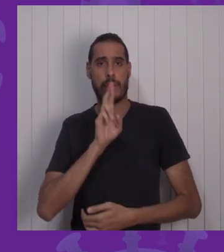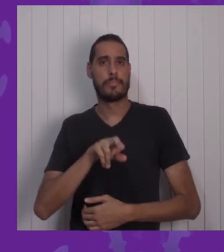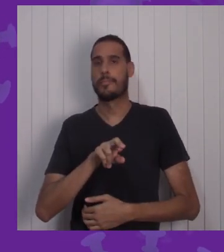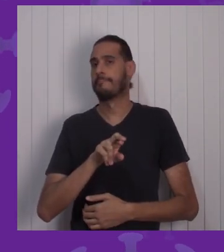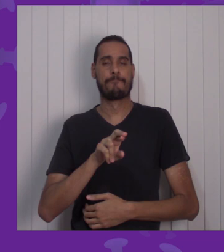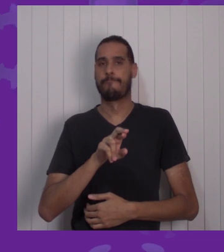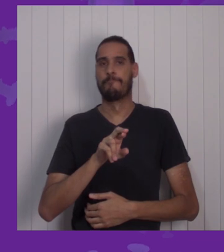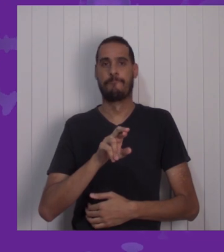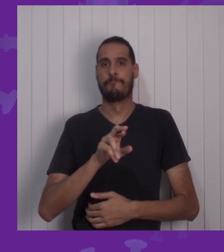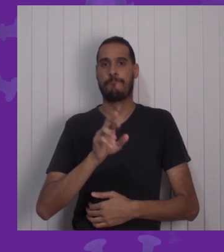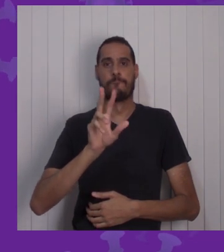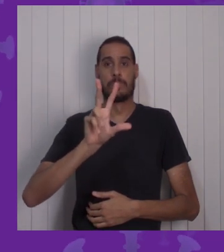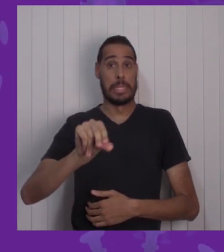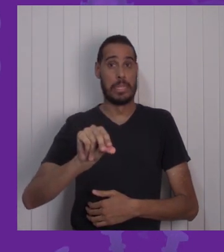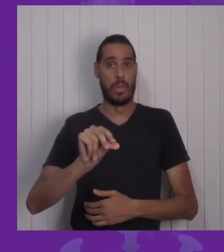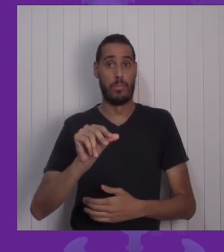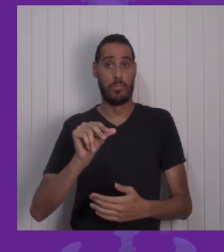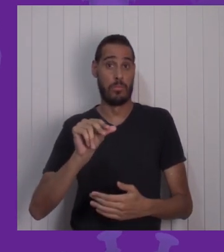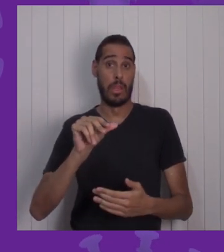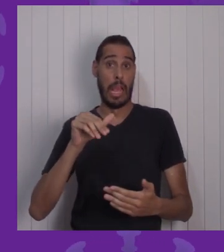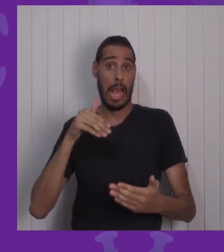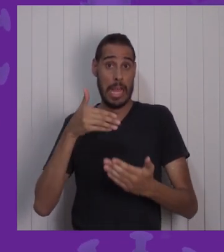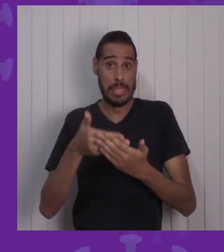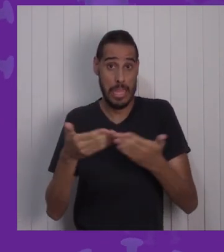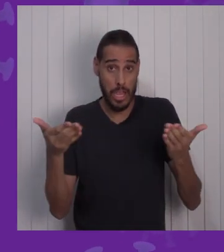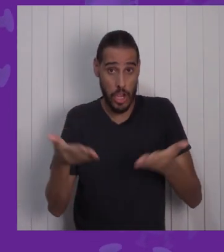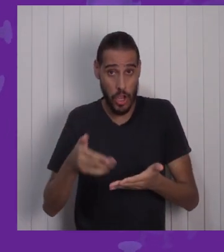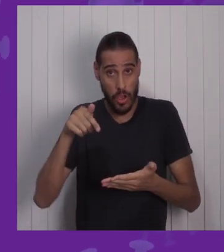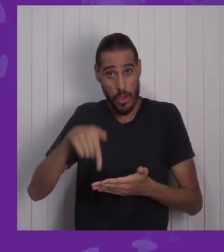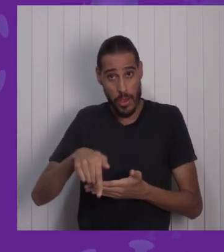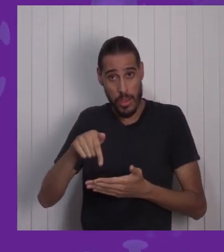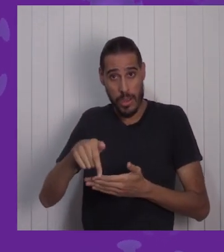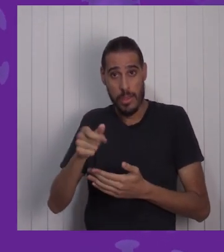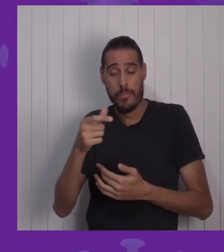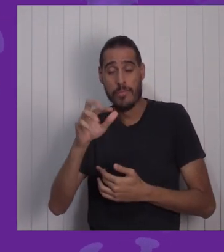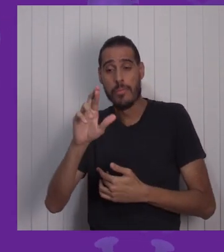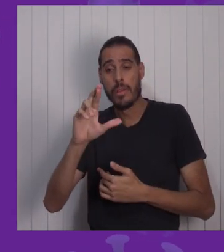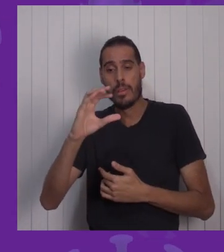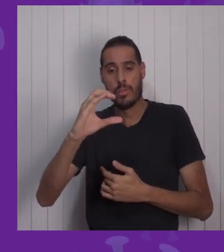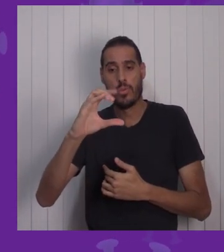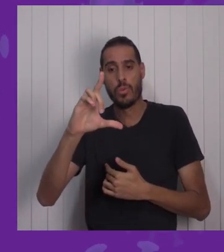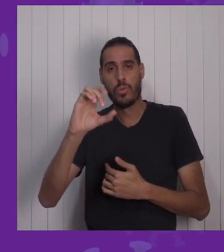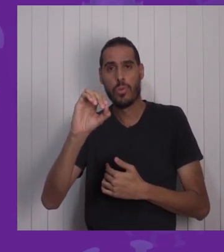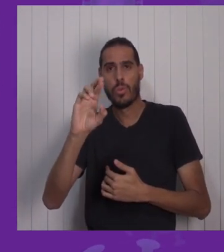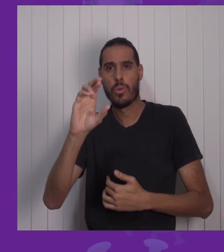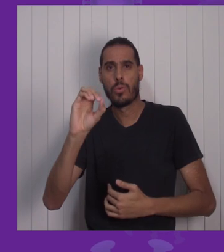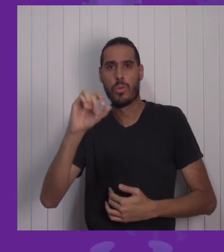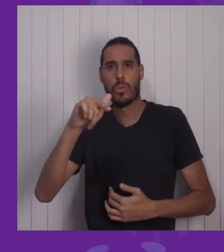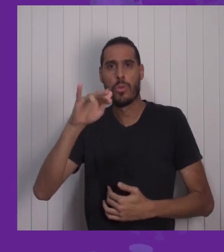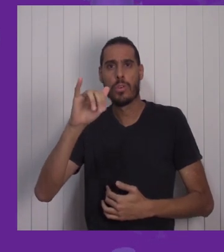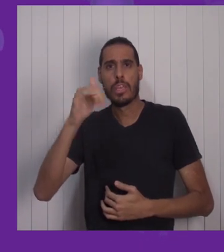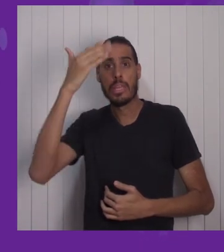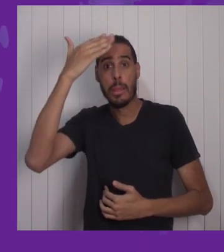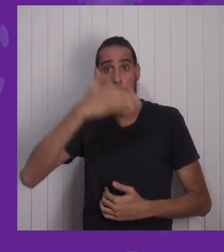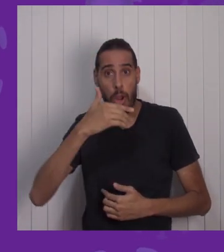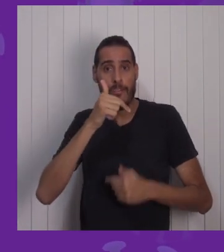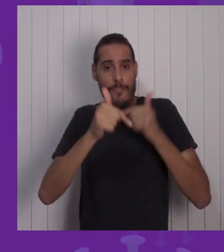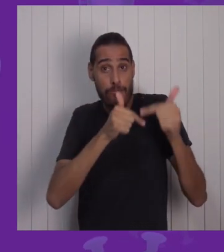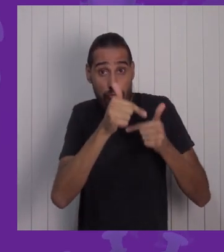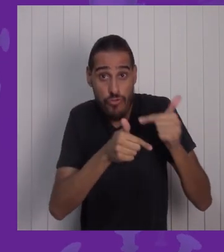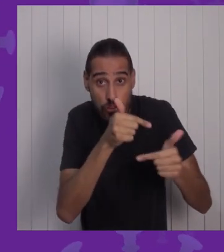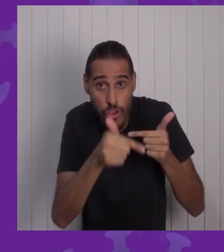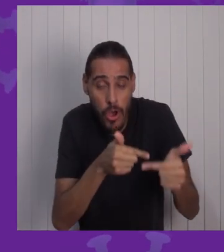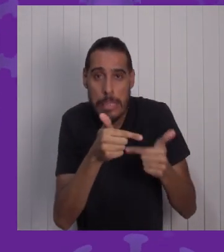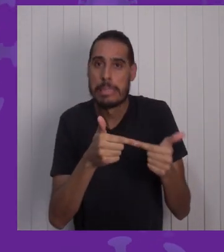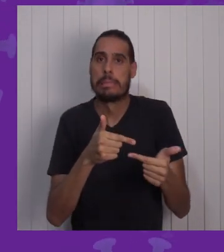em relação ao coronavírus. Todos os estudos científicos ainda não concluíram o quanto ele pode fazer bem, nem o quanto ele